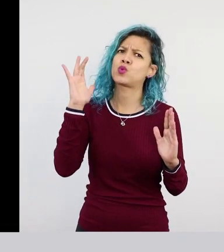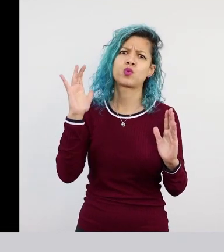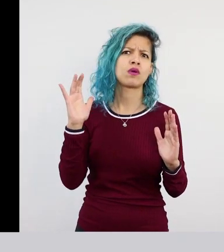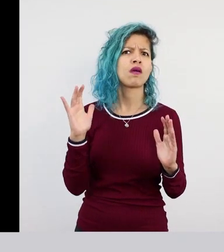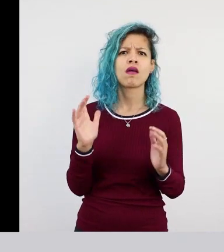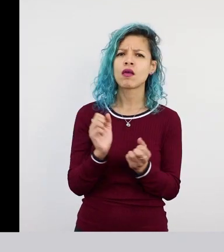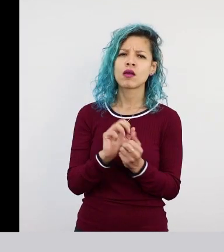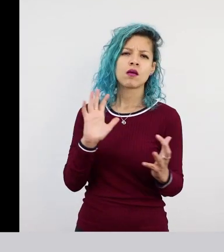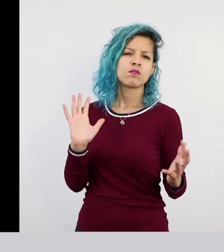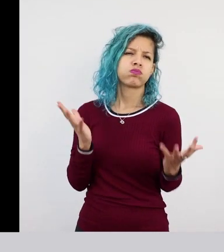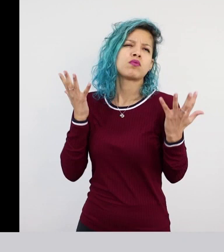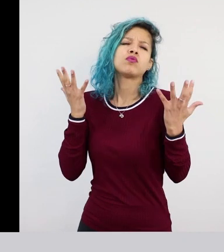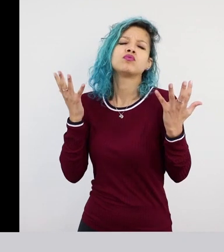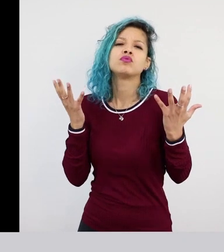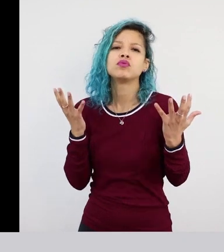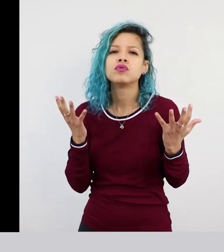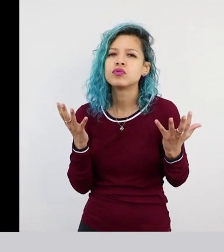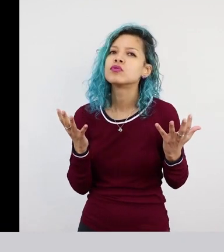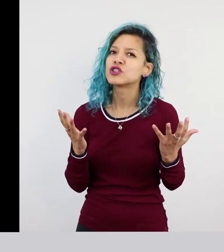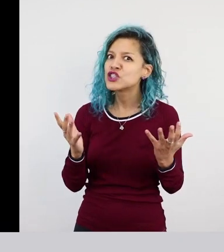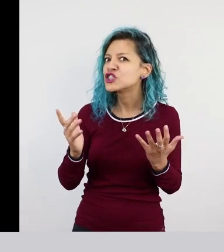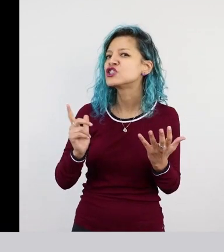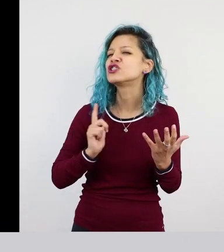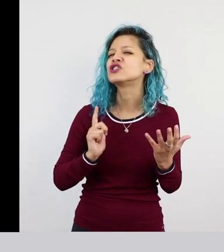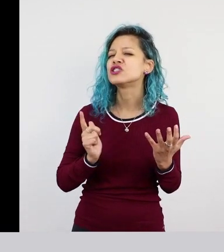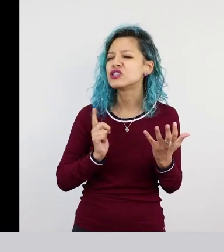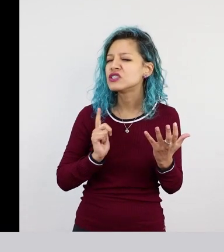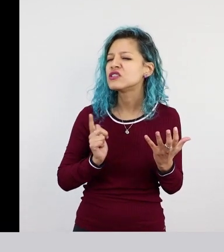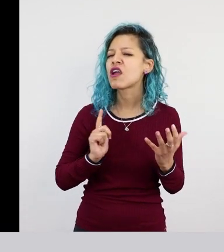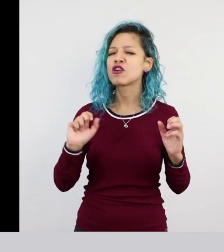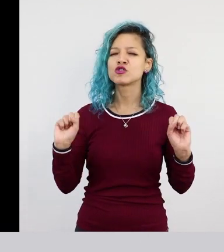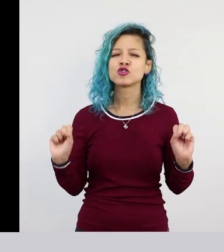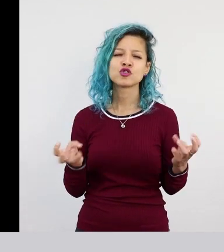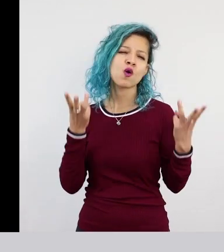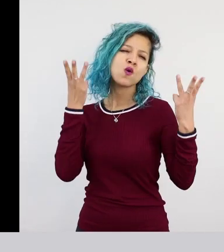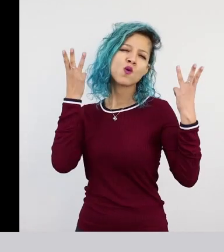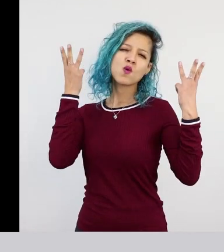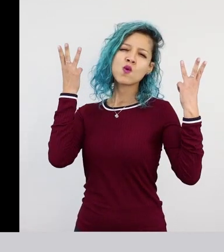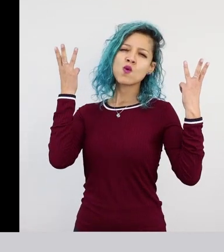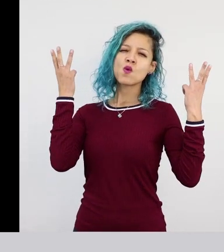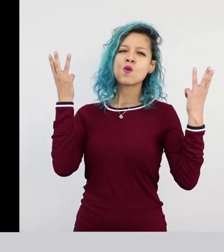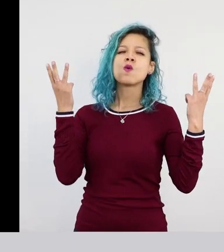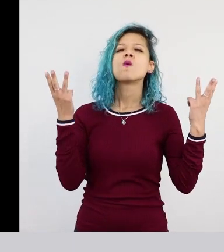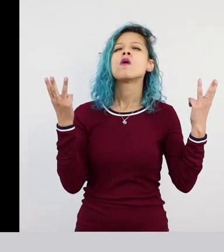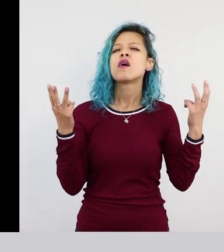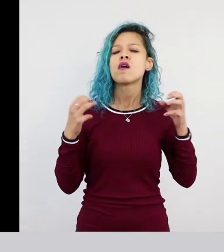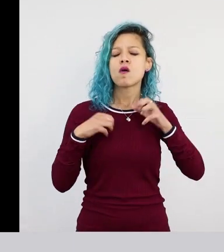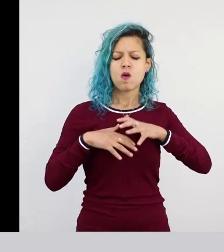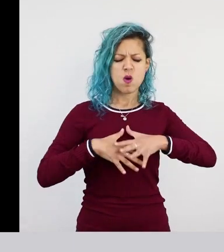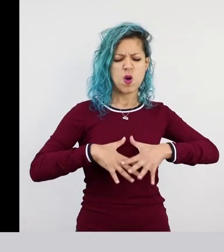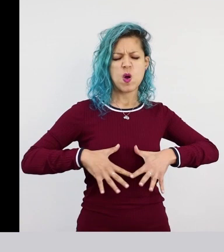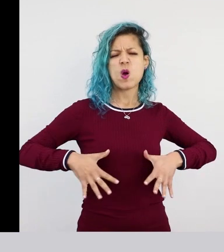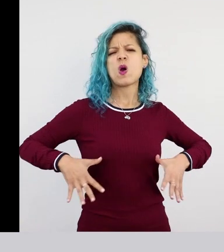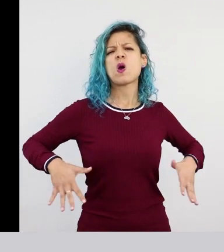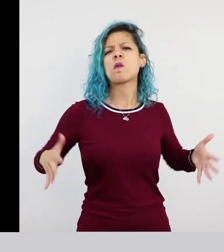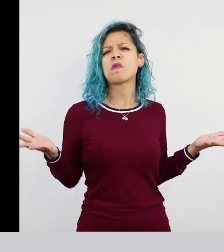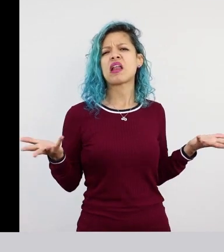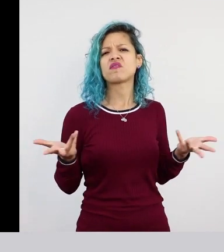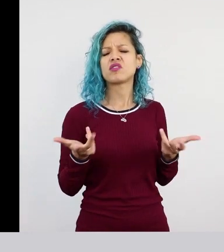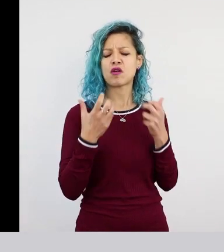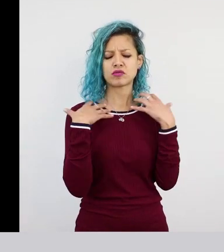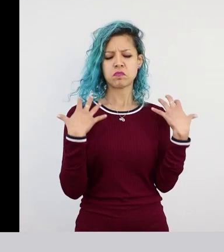gente pôde viver o glamour das grandes, dos grandes shows, das